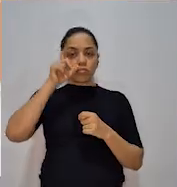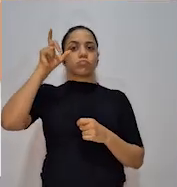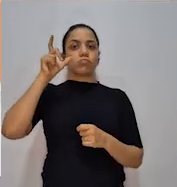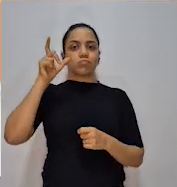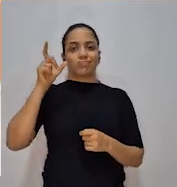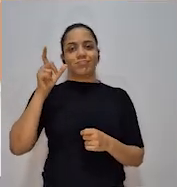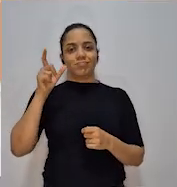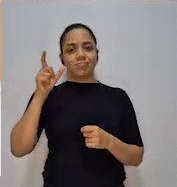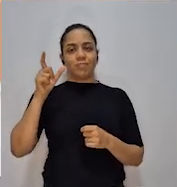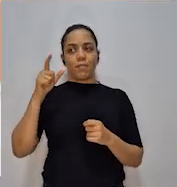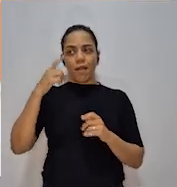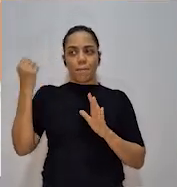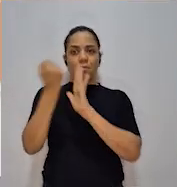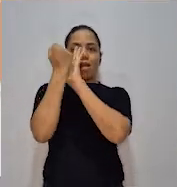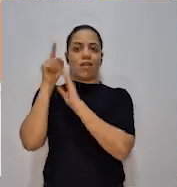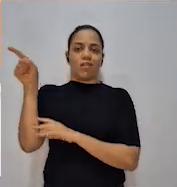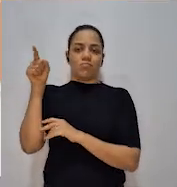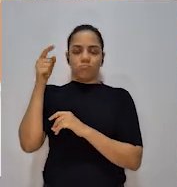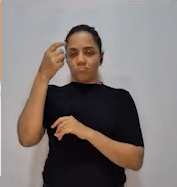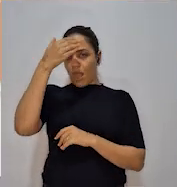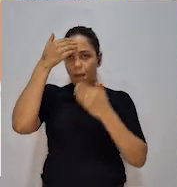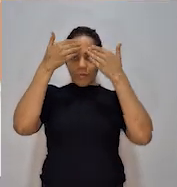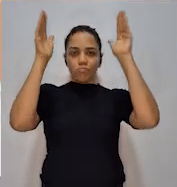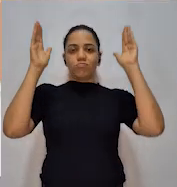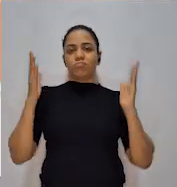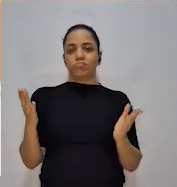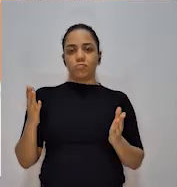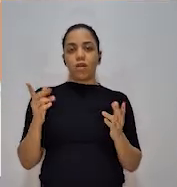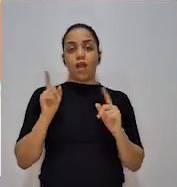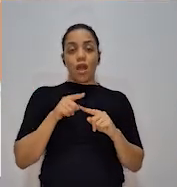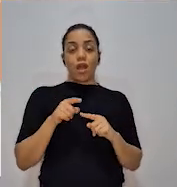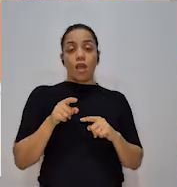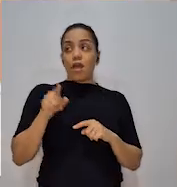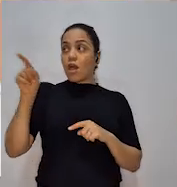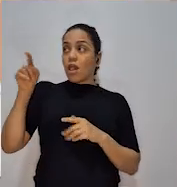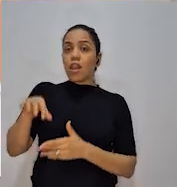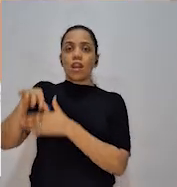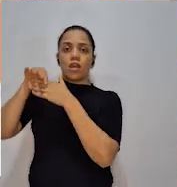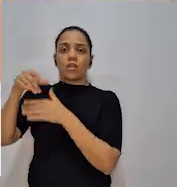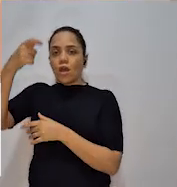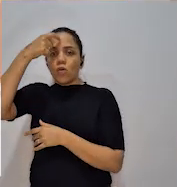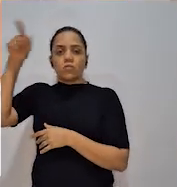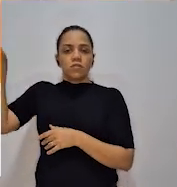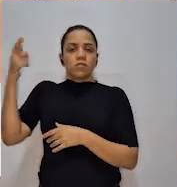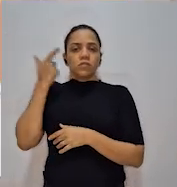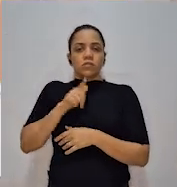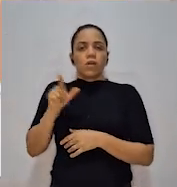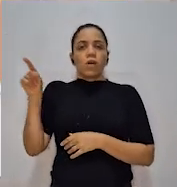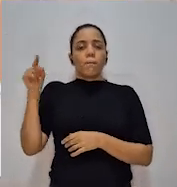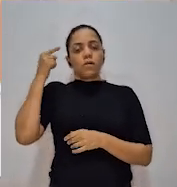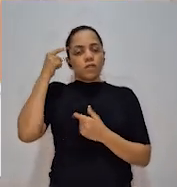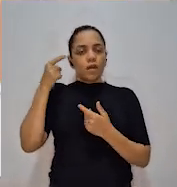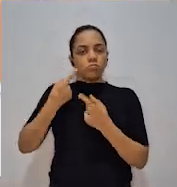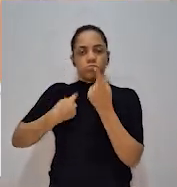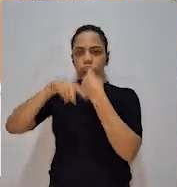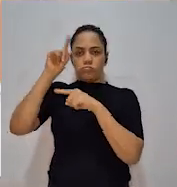que o impacto que essas pessoas, especialmente da liderança, poderiam causar era um impacto muito mais real do que esse da sociedade que eles achavam que não